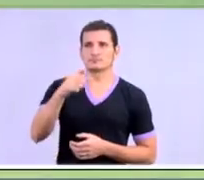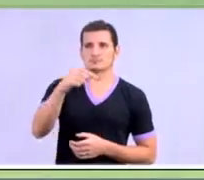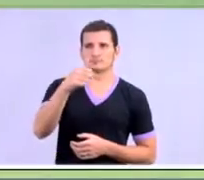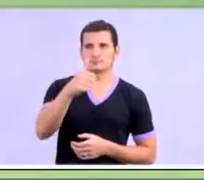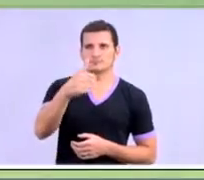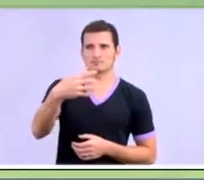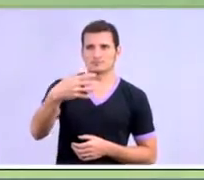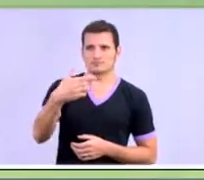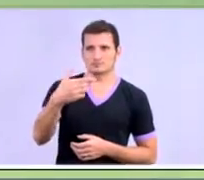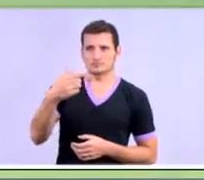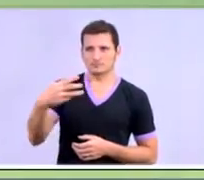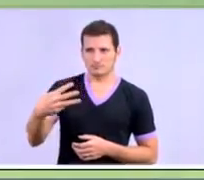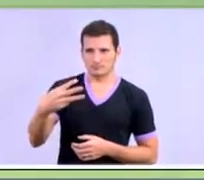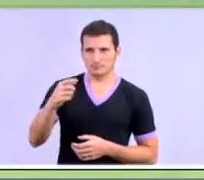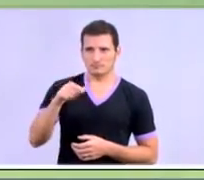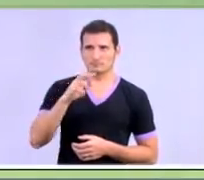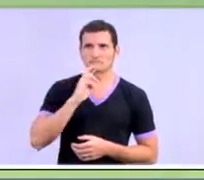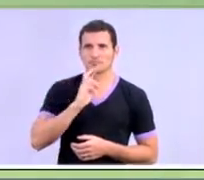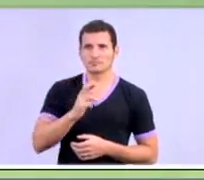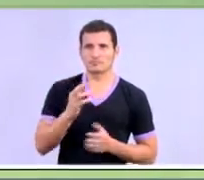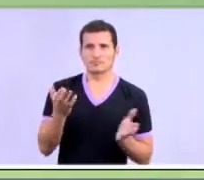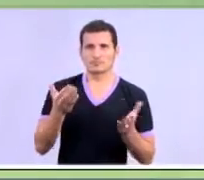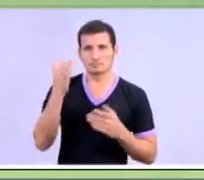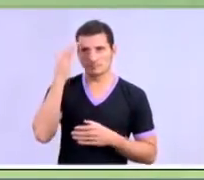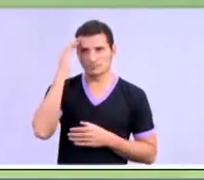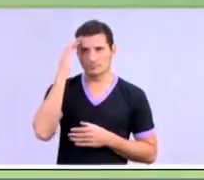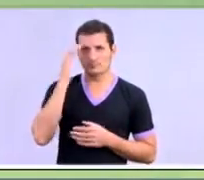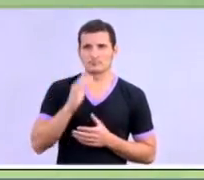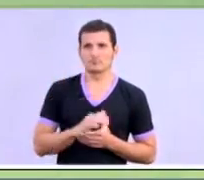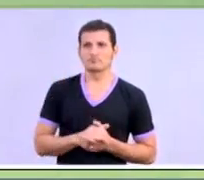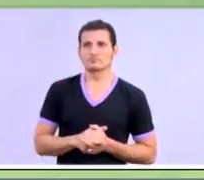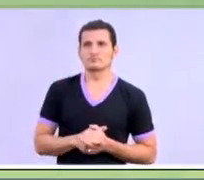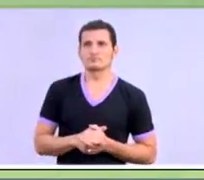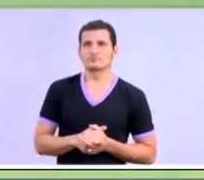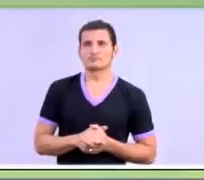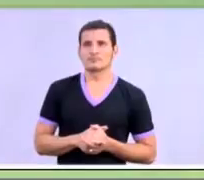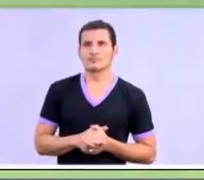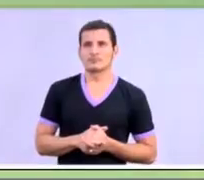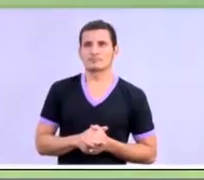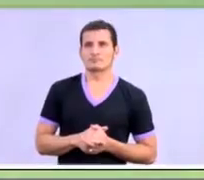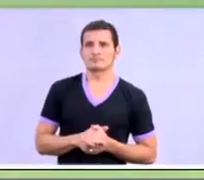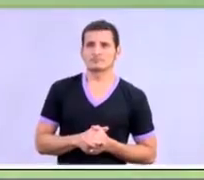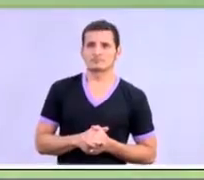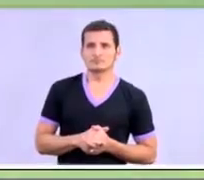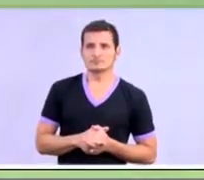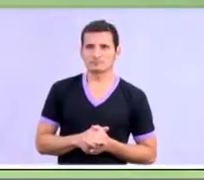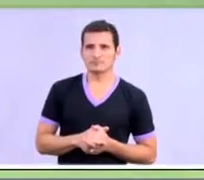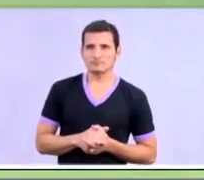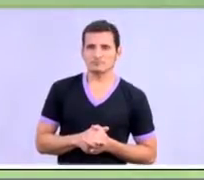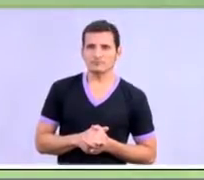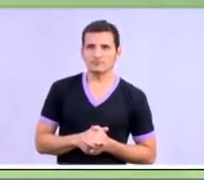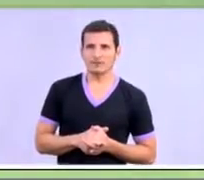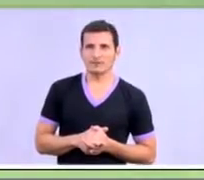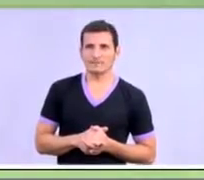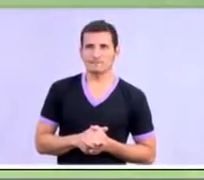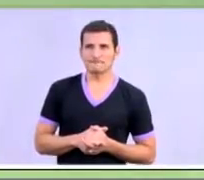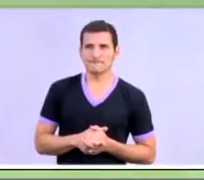71423 foi a resposta, mas vamos entender o porquê, né? Primeiro, vamos olhar na camada, olha